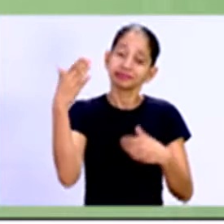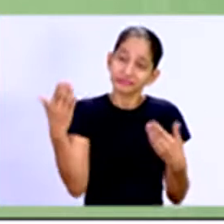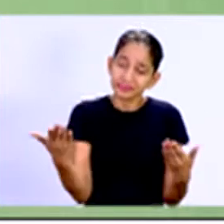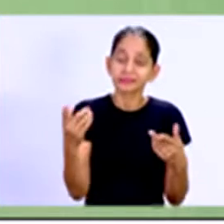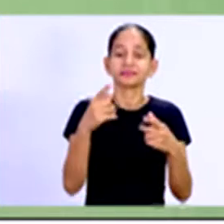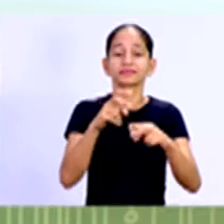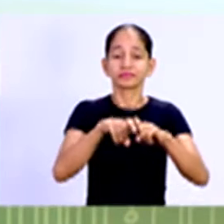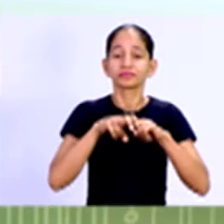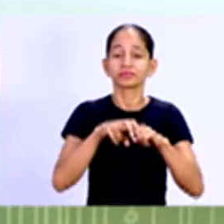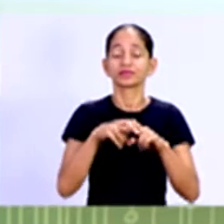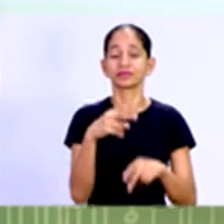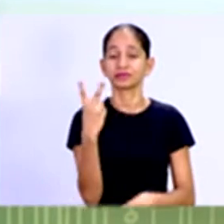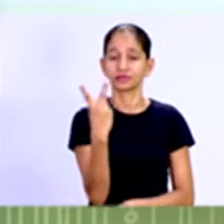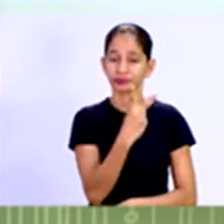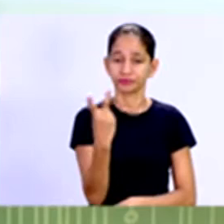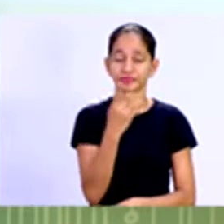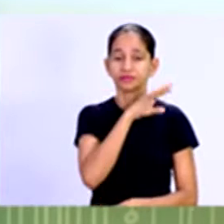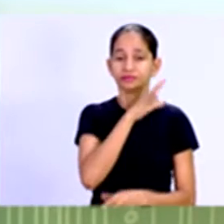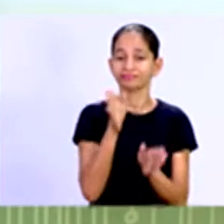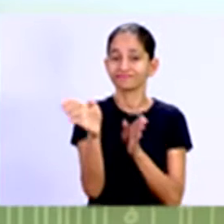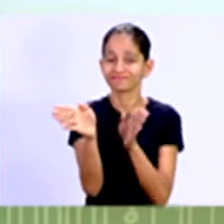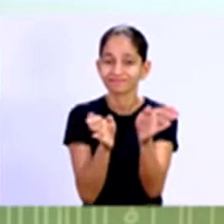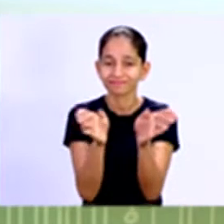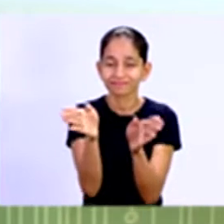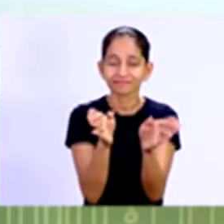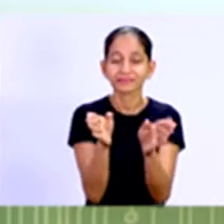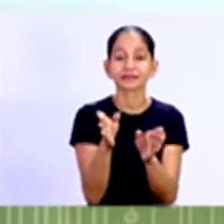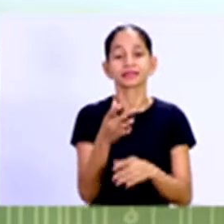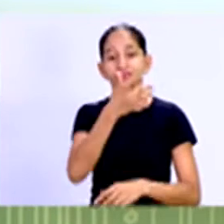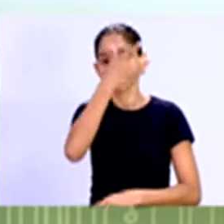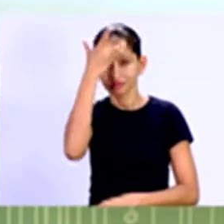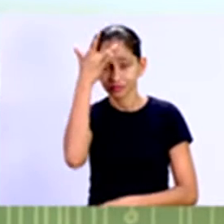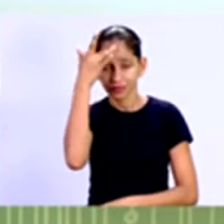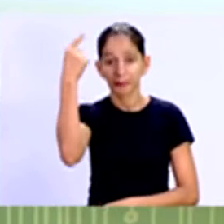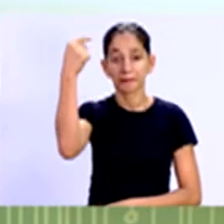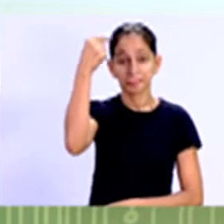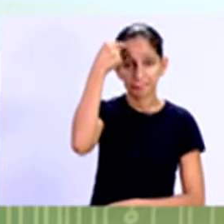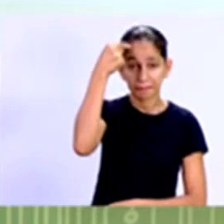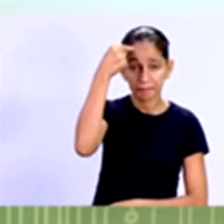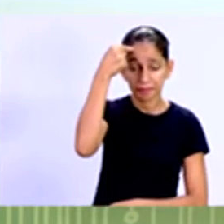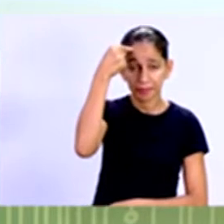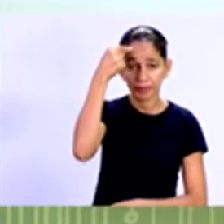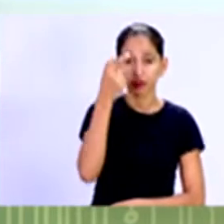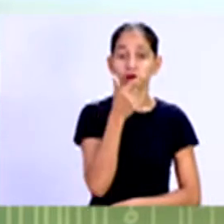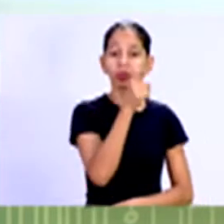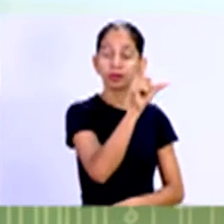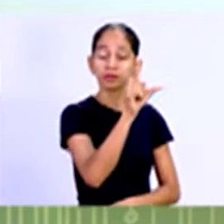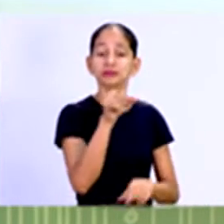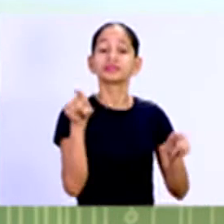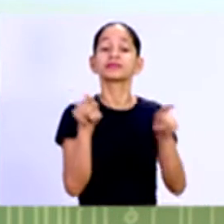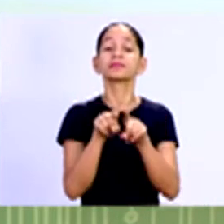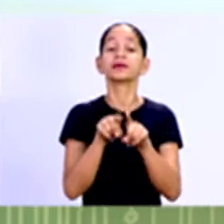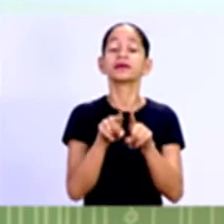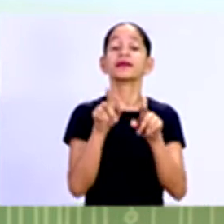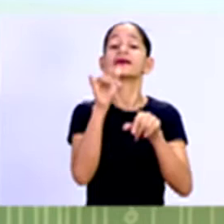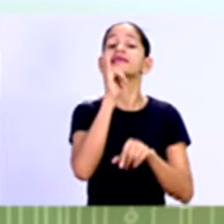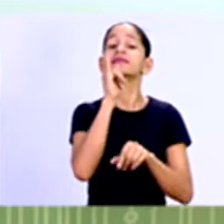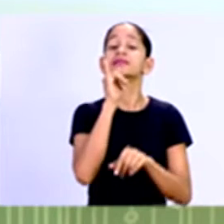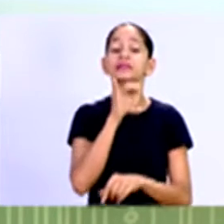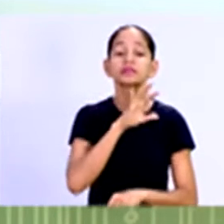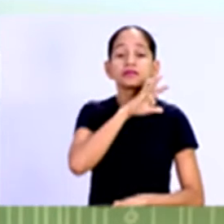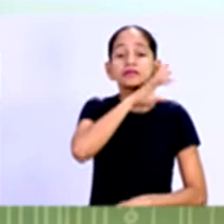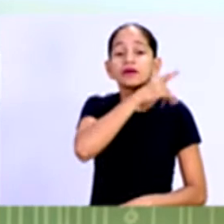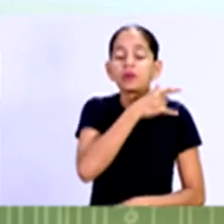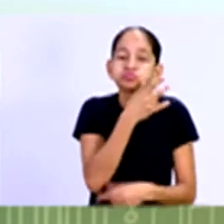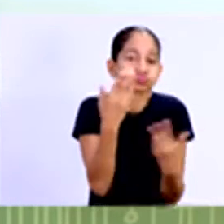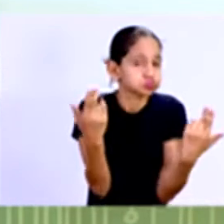nós temos essas duas dimensões, né? A dimensão da racionalidade e a dimensão dos instintos,